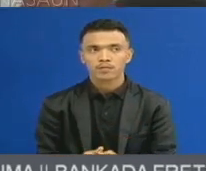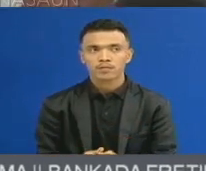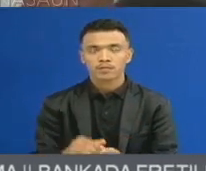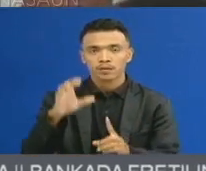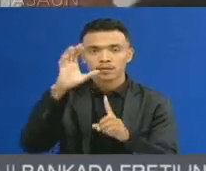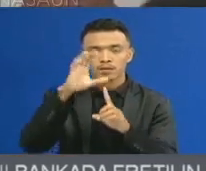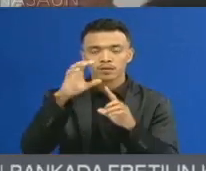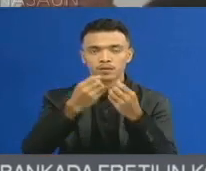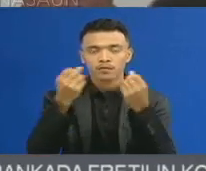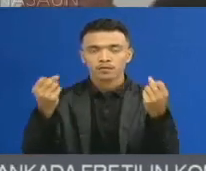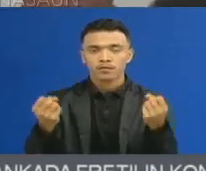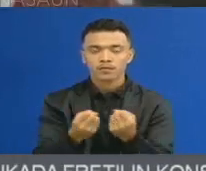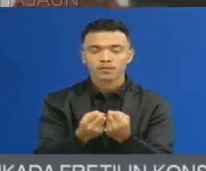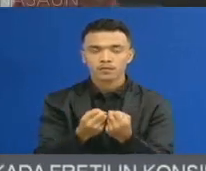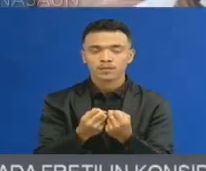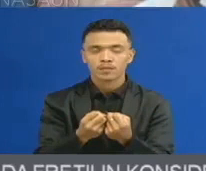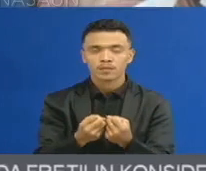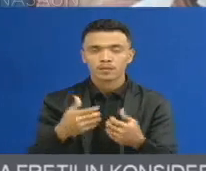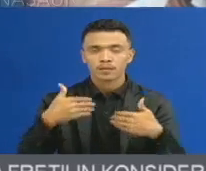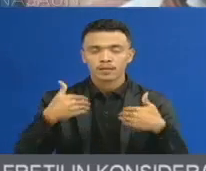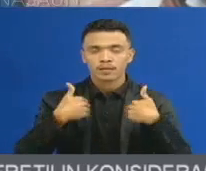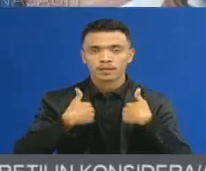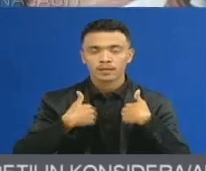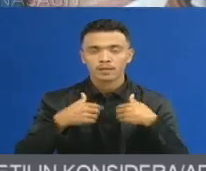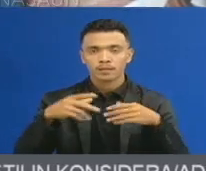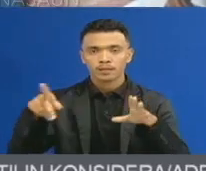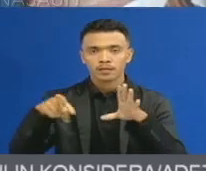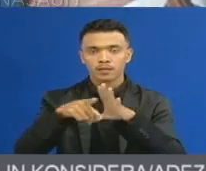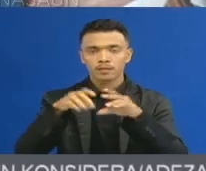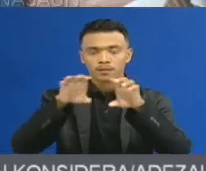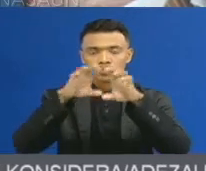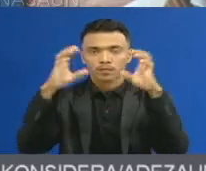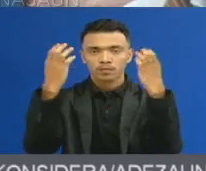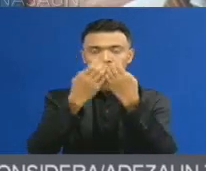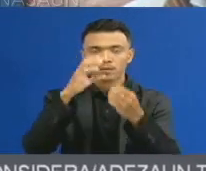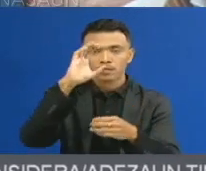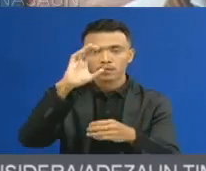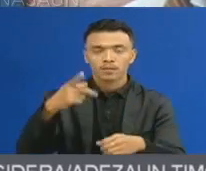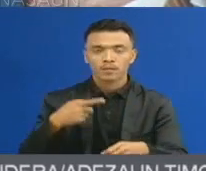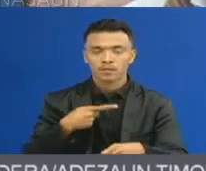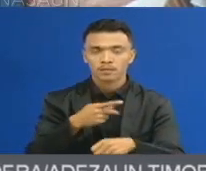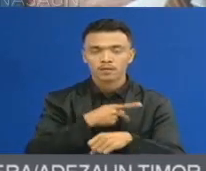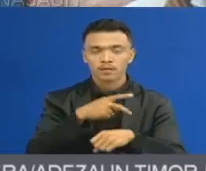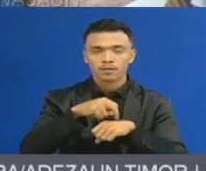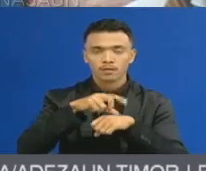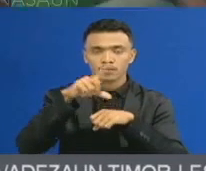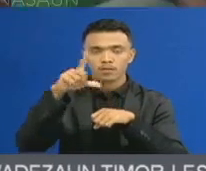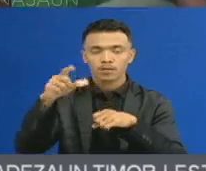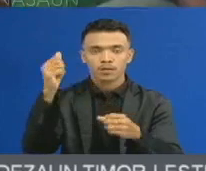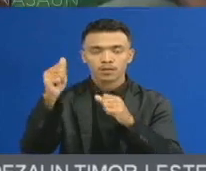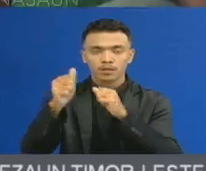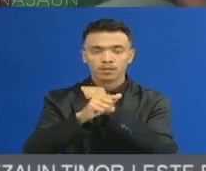Se fissu kutai boko Joaquim Tafin e ambito presença comissão se parlamento nacional, ba trata assunto finanças